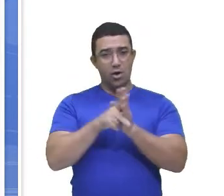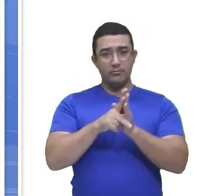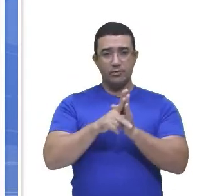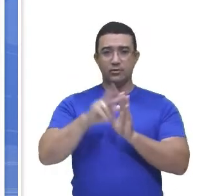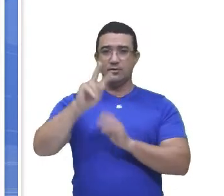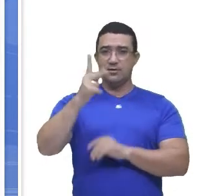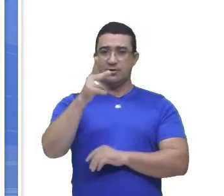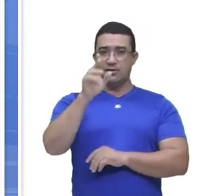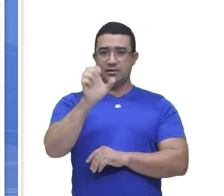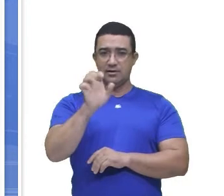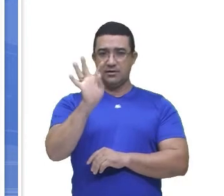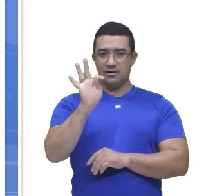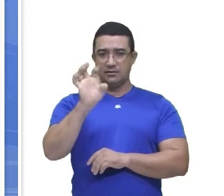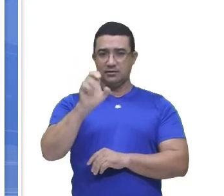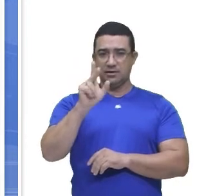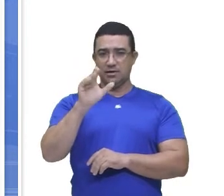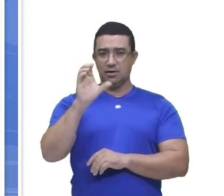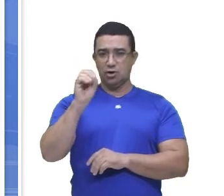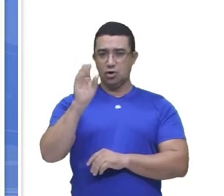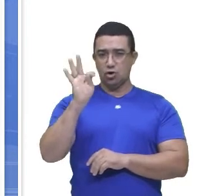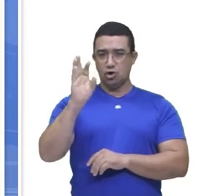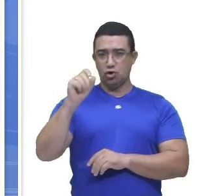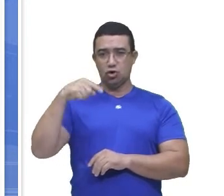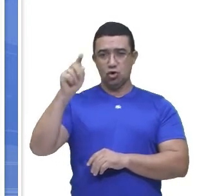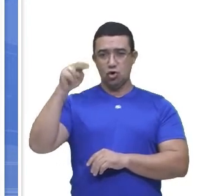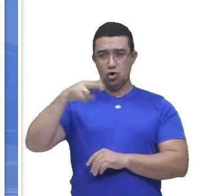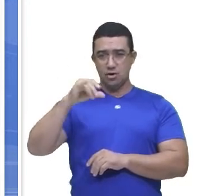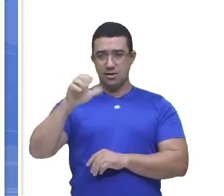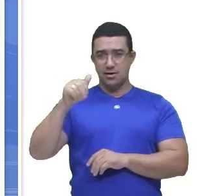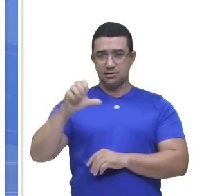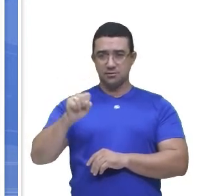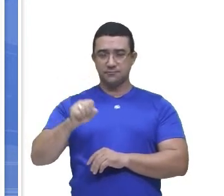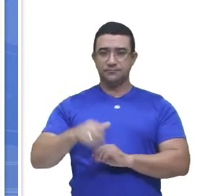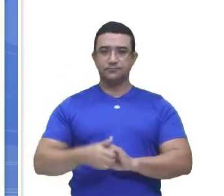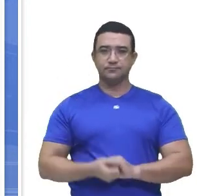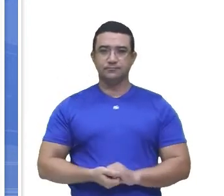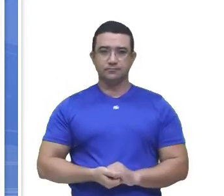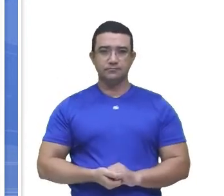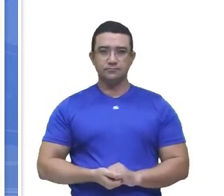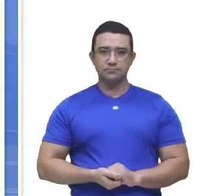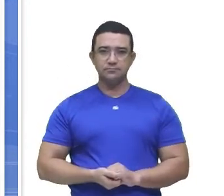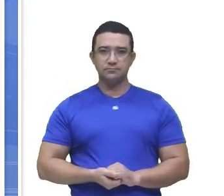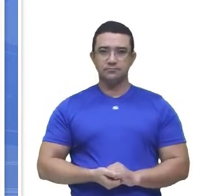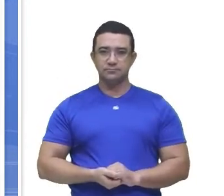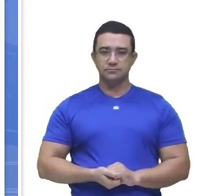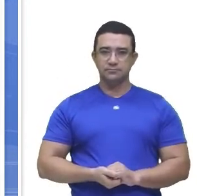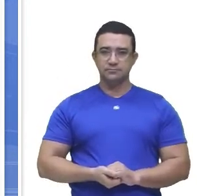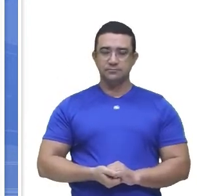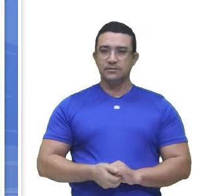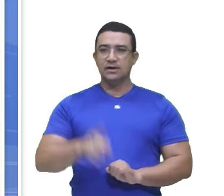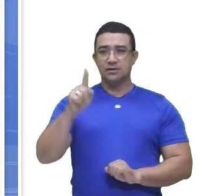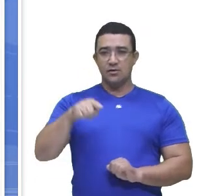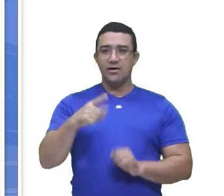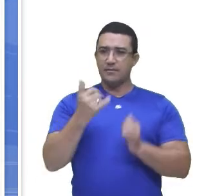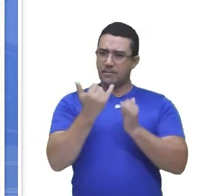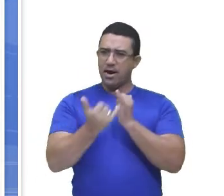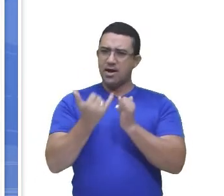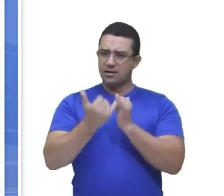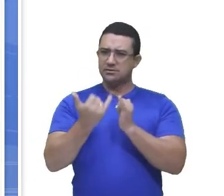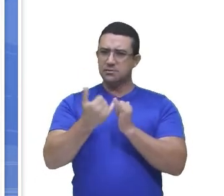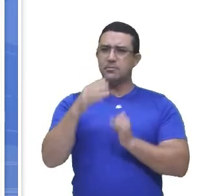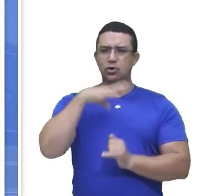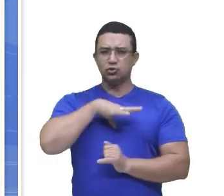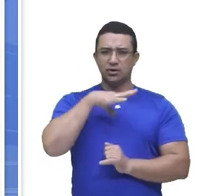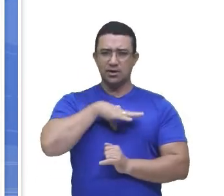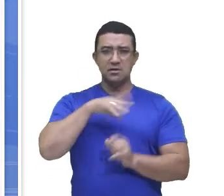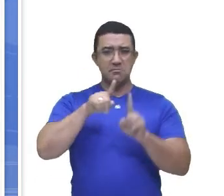Mas quando eu digo em espanhol, alergia, a tônica é ler. Oxígeno é diferente de oxigênio, que é G, é